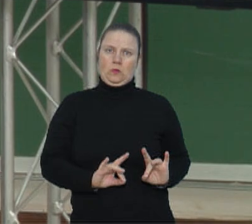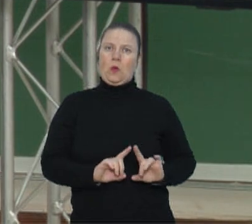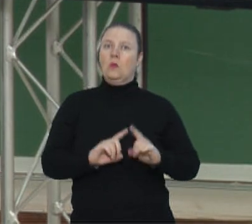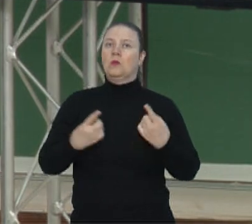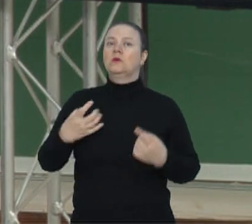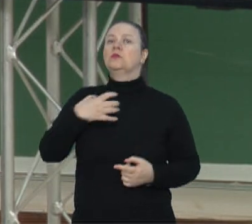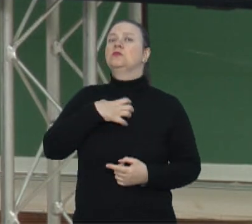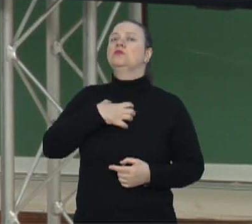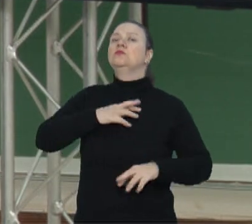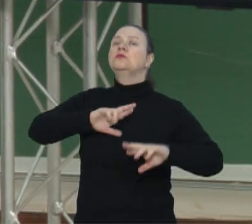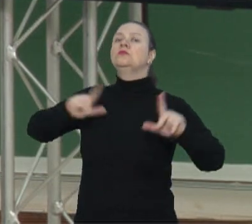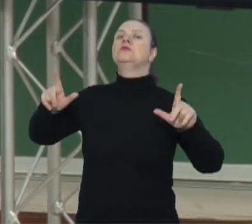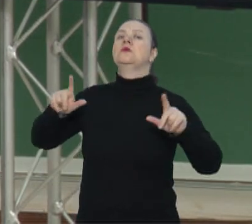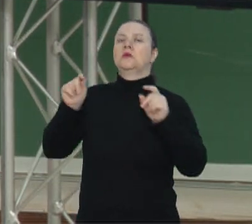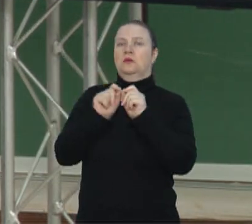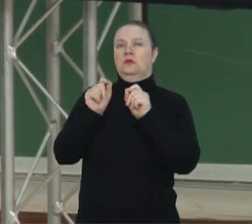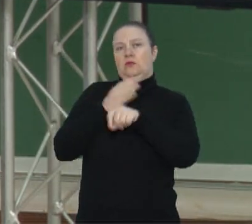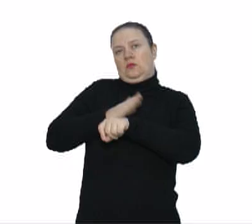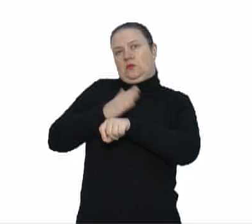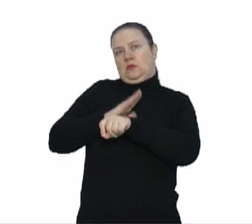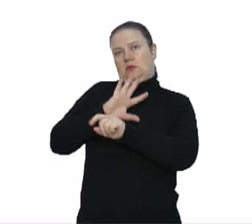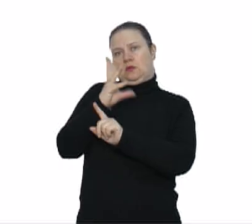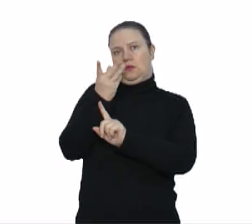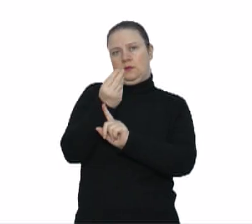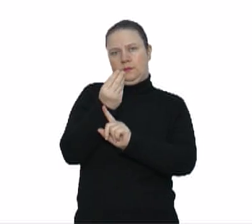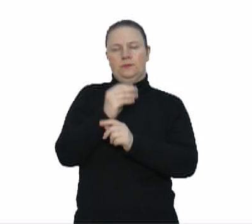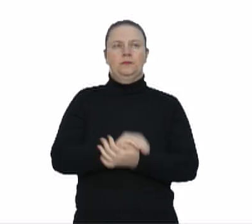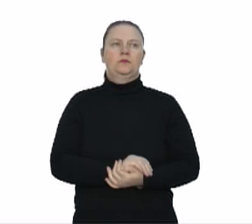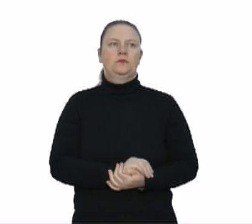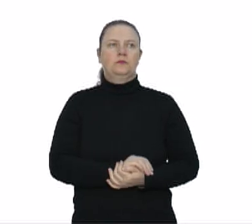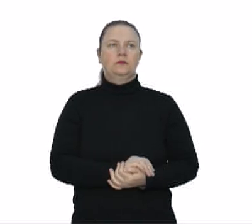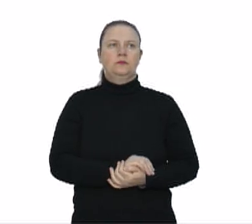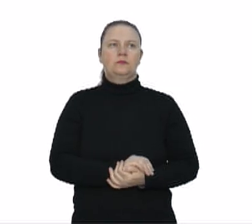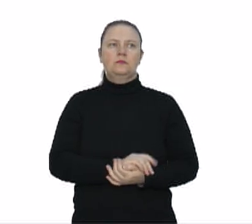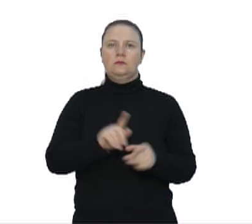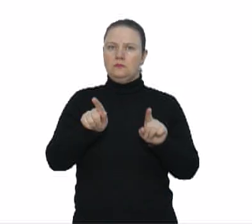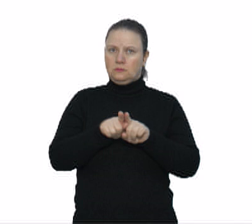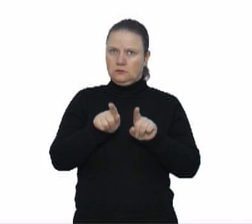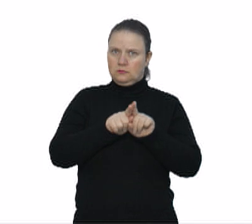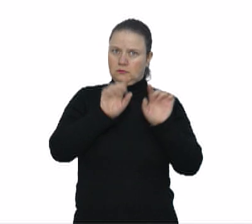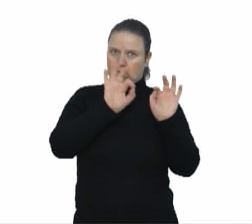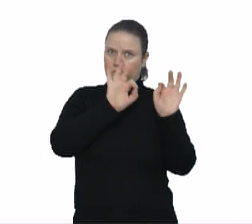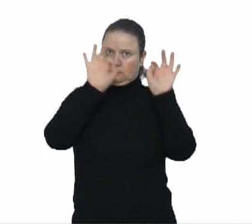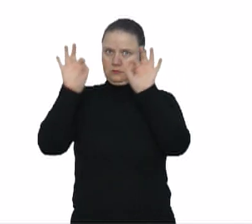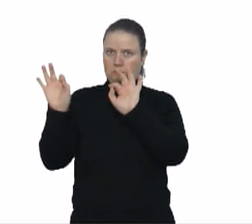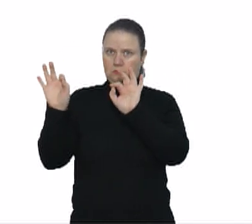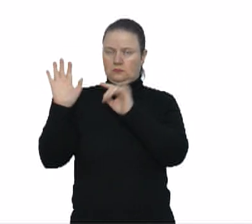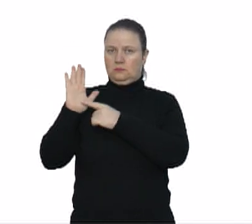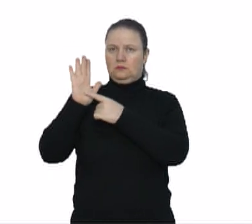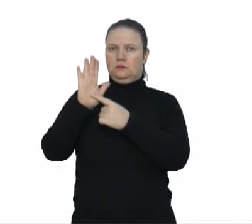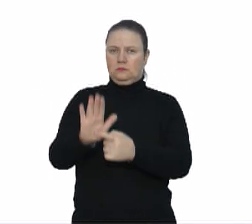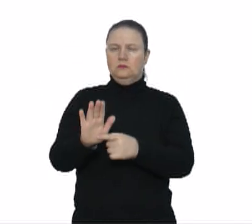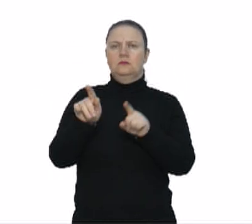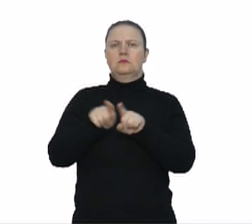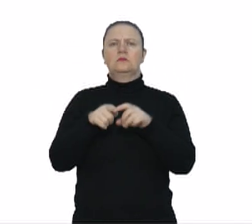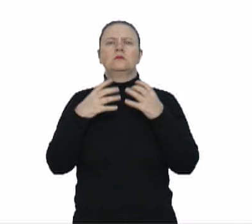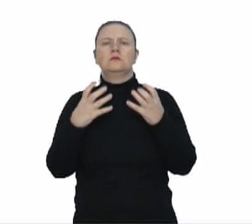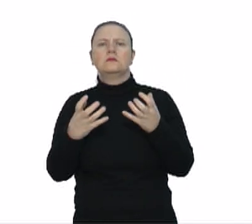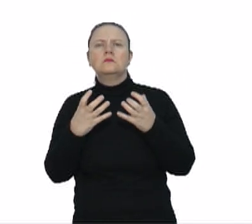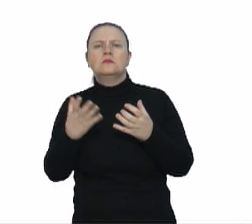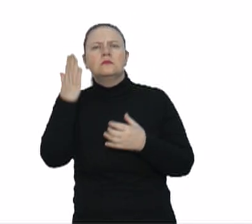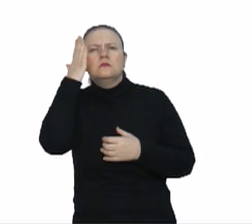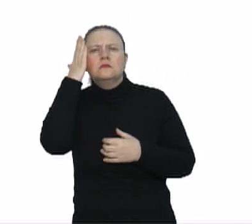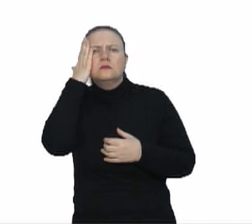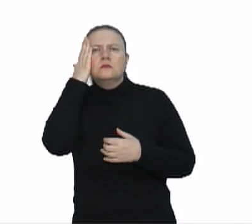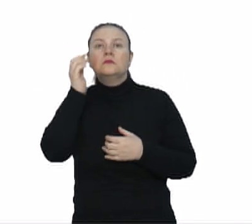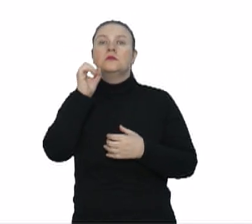irônica. Então, a seguir de novo, né, vocês vão ver uma imagem, dessa vez do dadaísmo. Eu quero saber se vocês conseguem